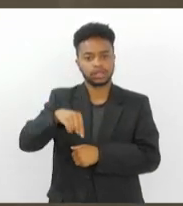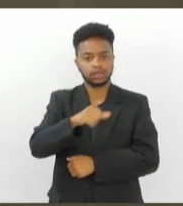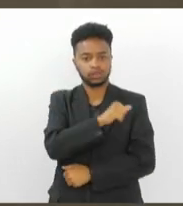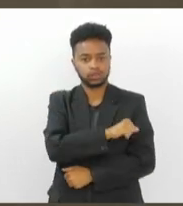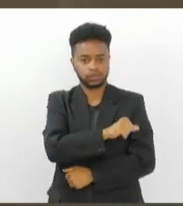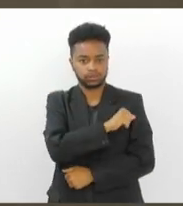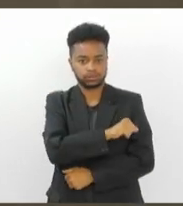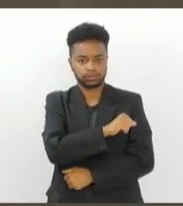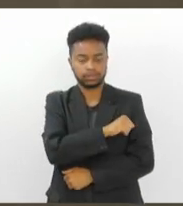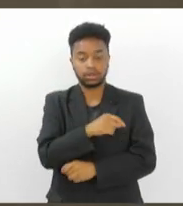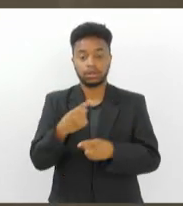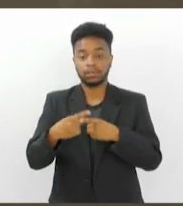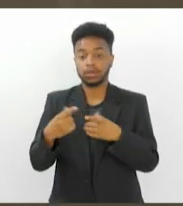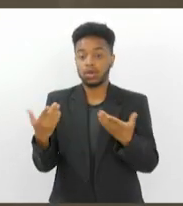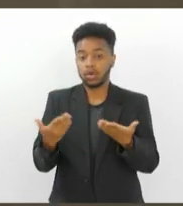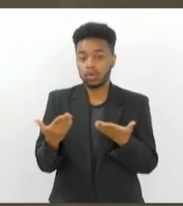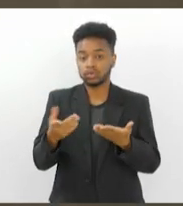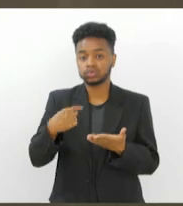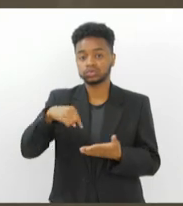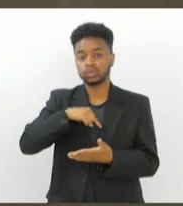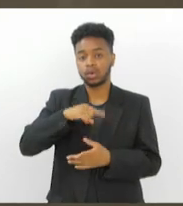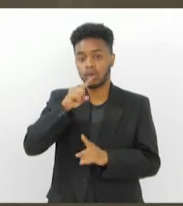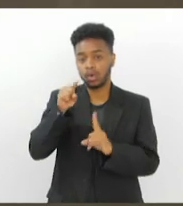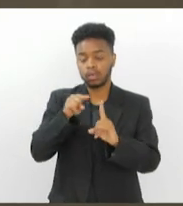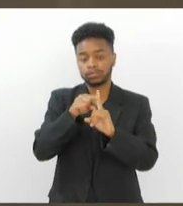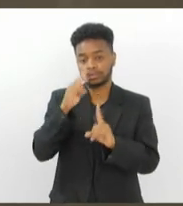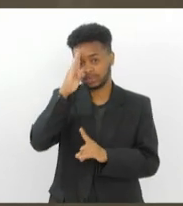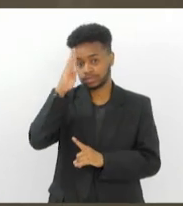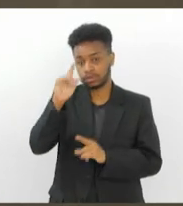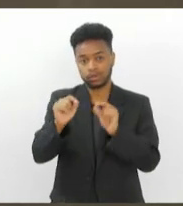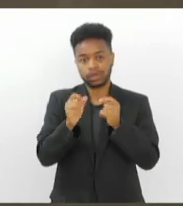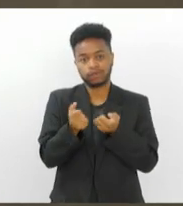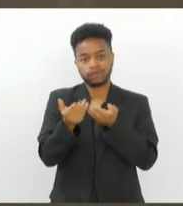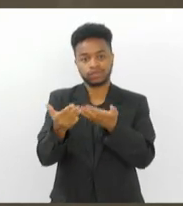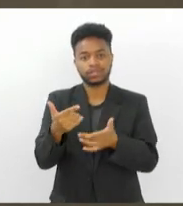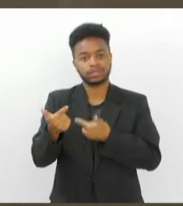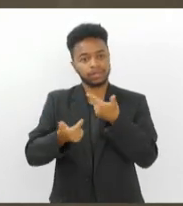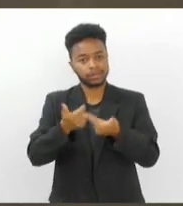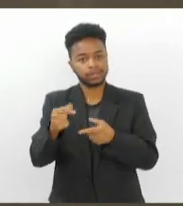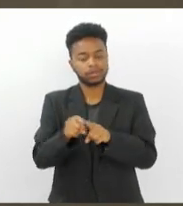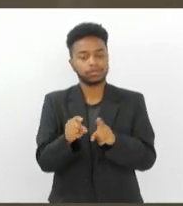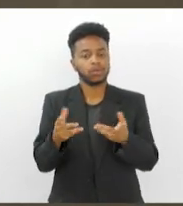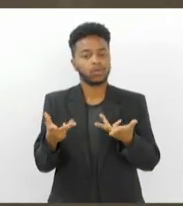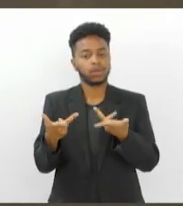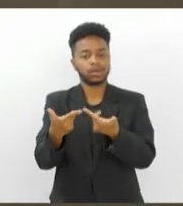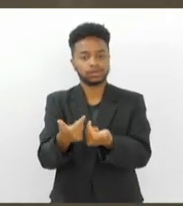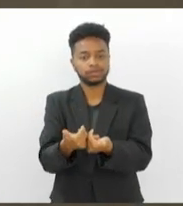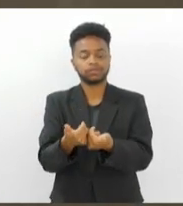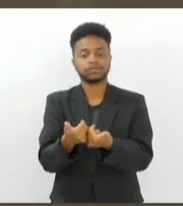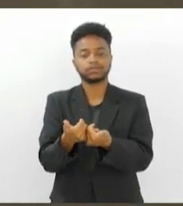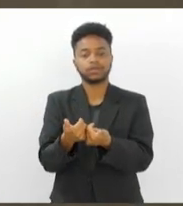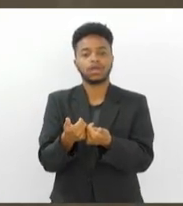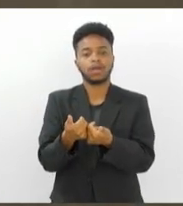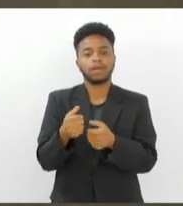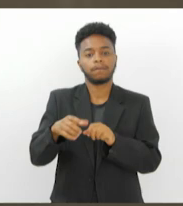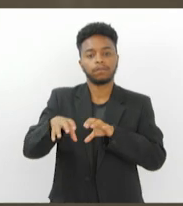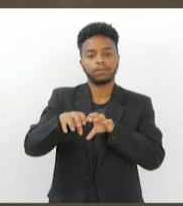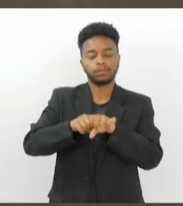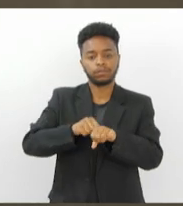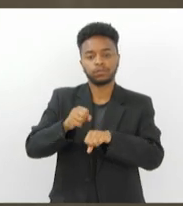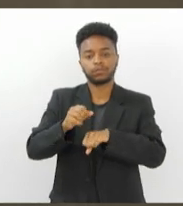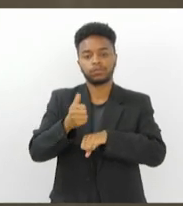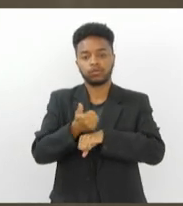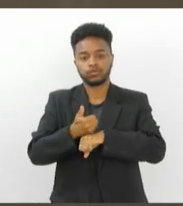de Janeiro hoje nossa maior missão é a geração de emprego e também a qualificação profissional eh a gente tem